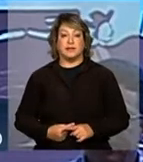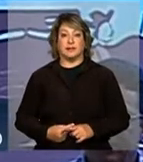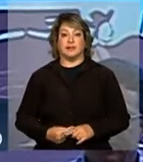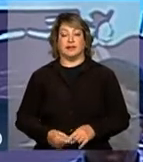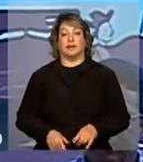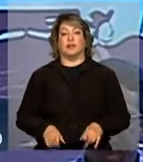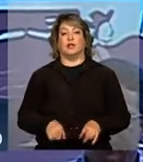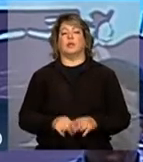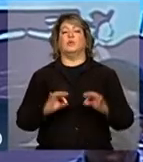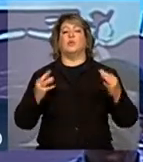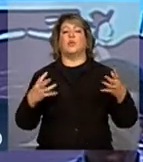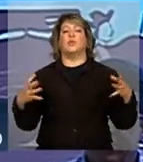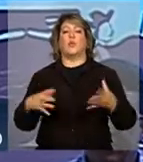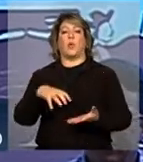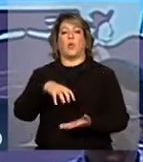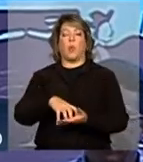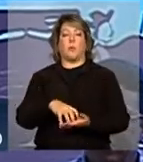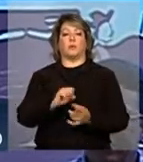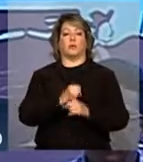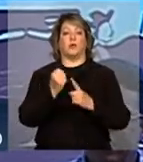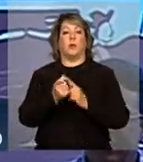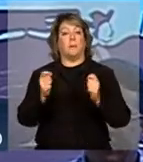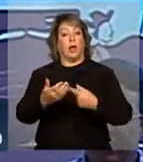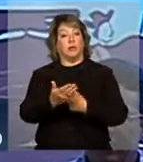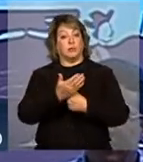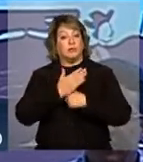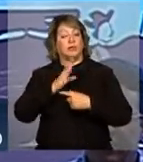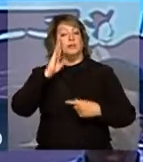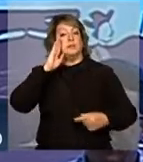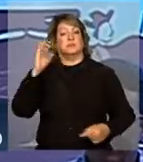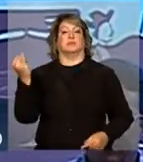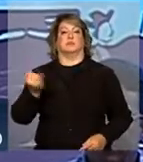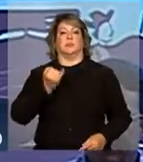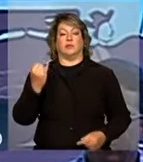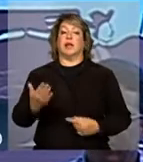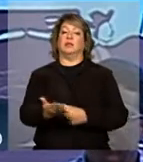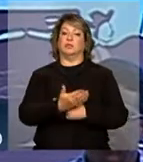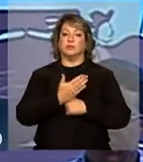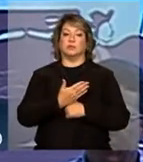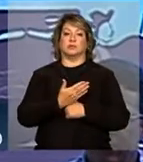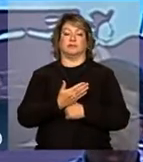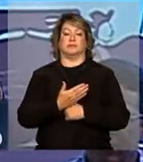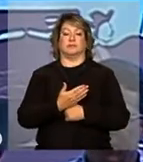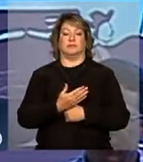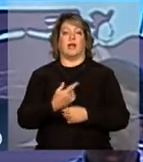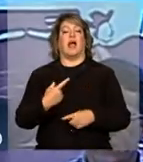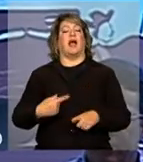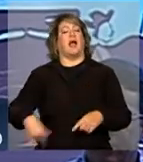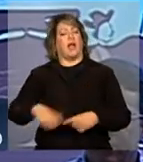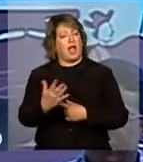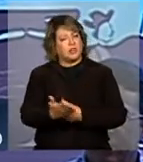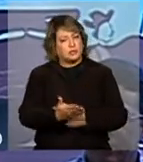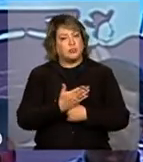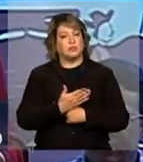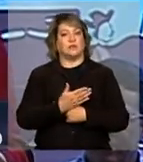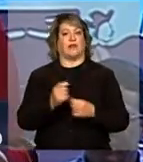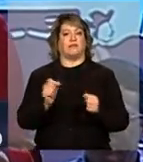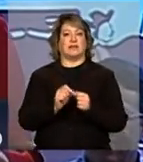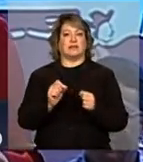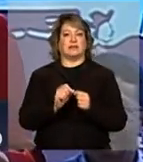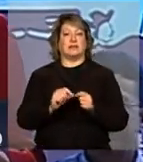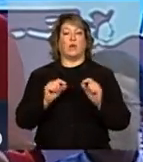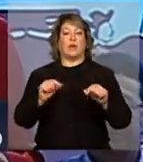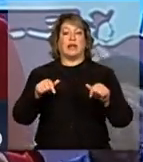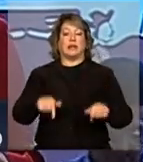que o movimento social puder ajudar, é fundamental que ajudem e nos ajudem a fazer com